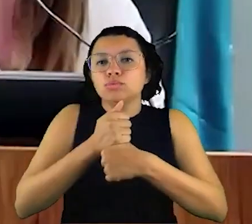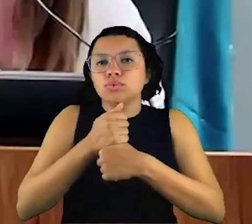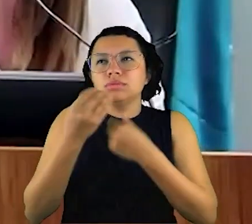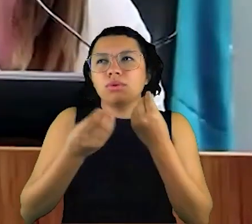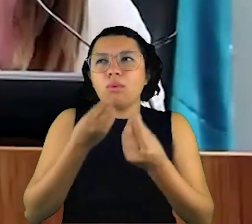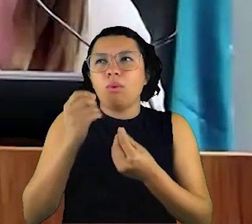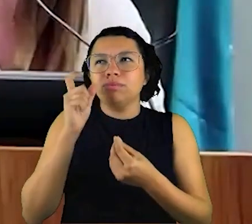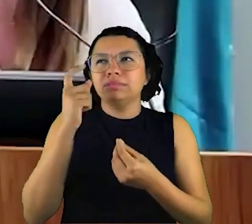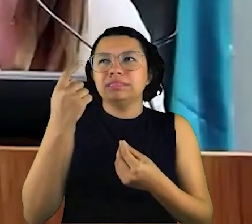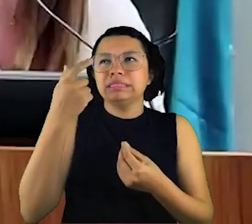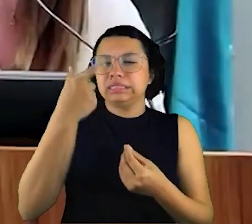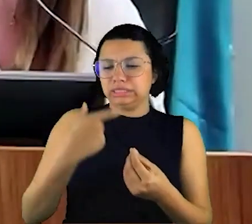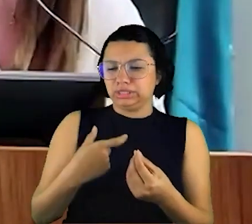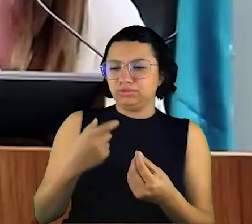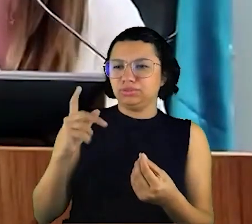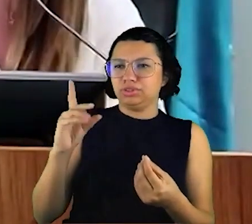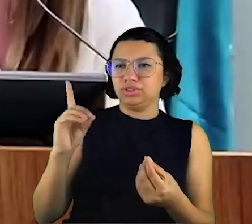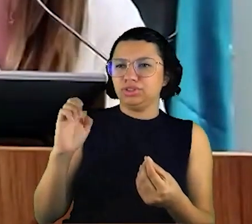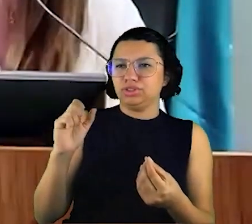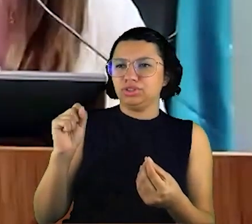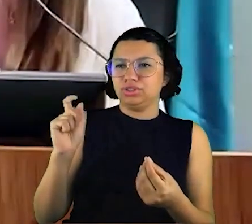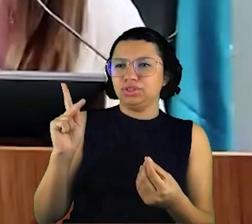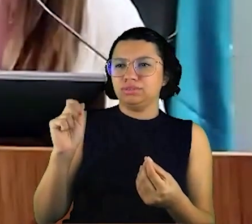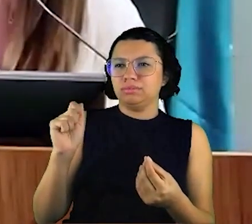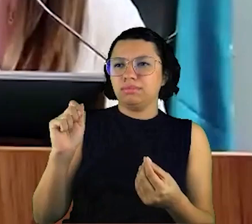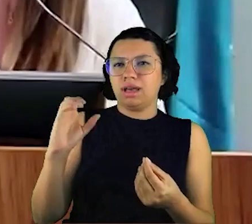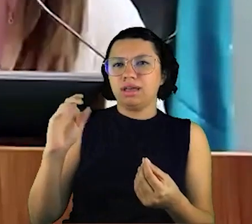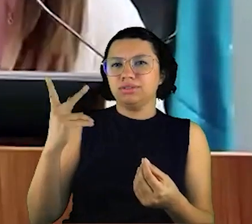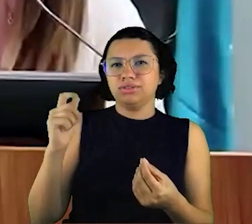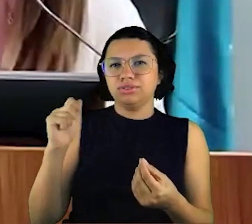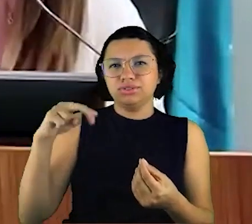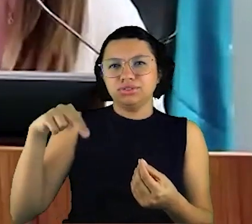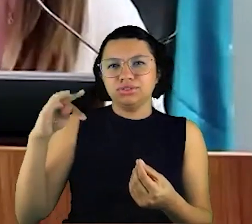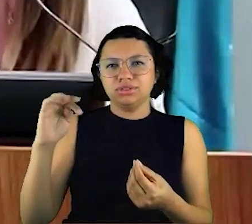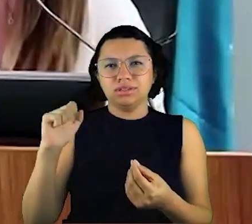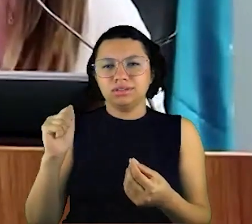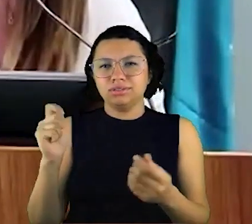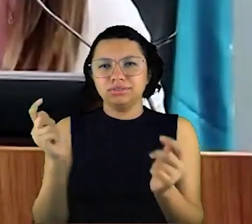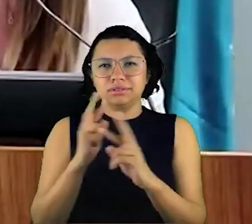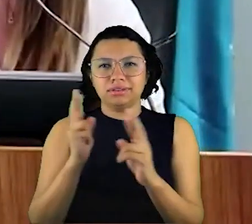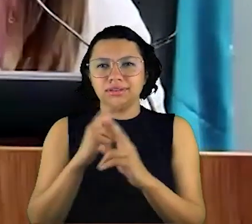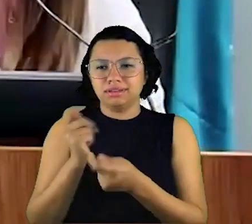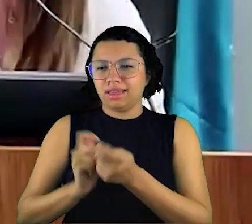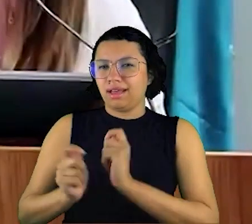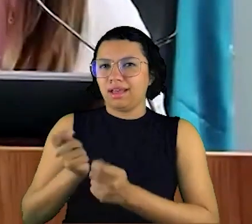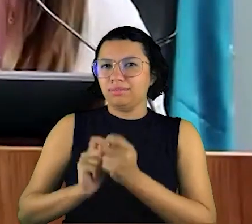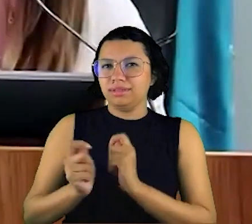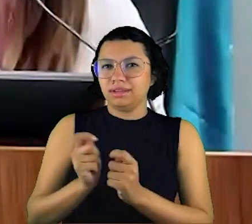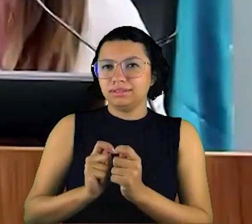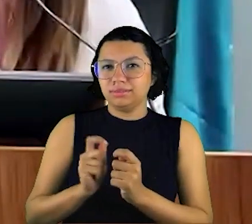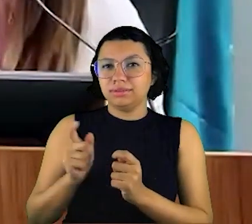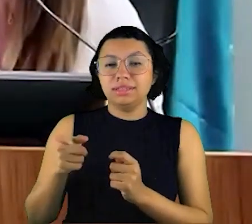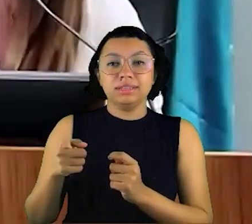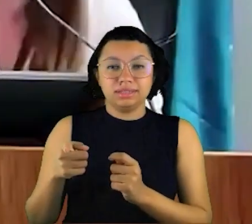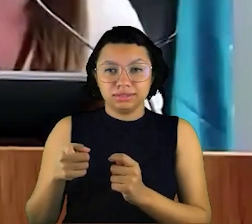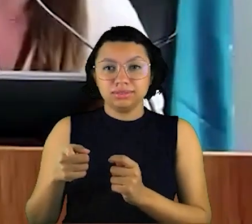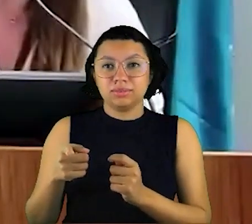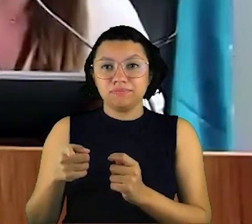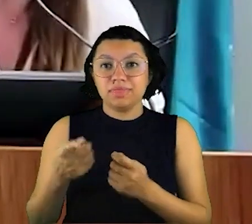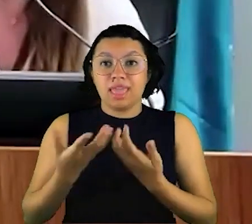substituir, como se despachante fôssemos a administração. E isso é referendado.